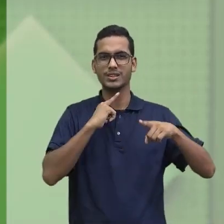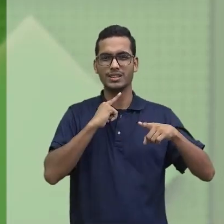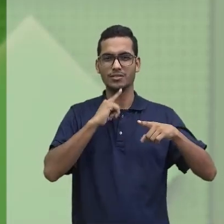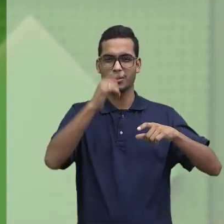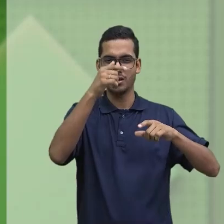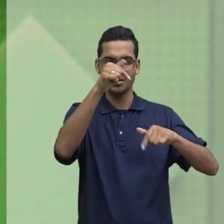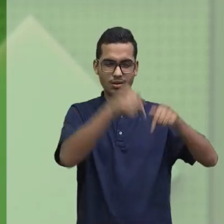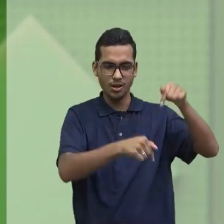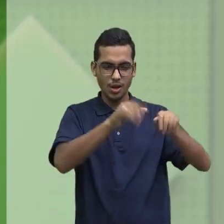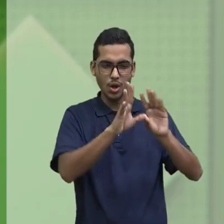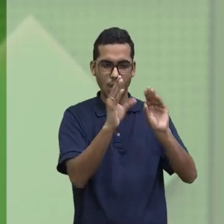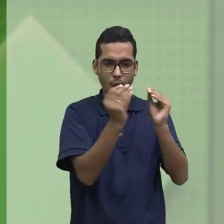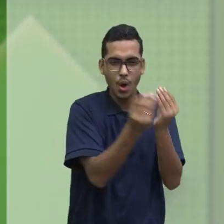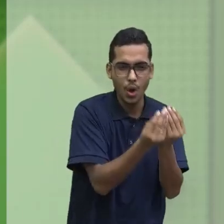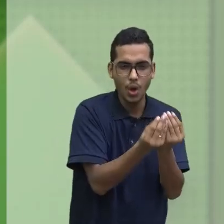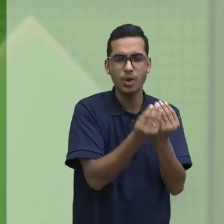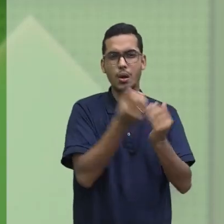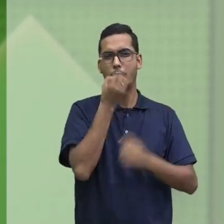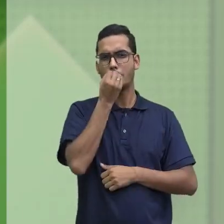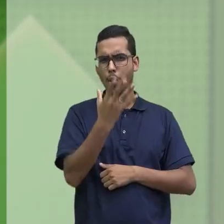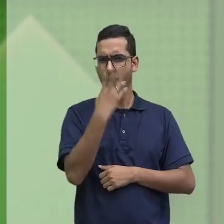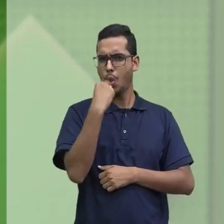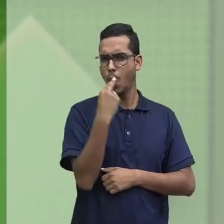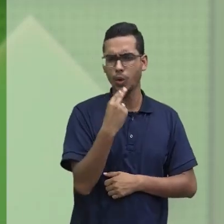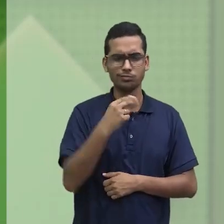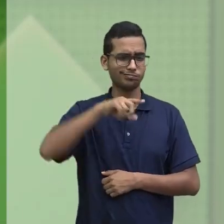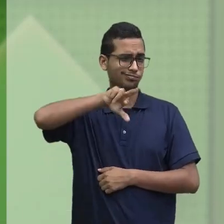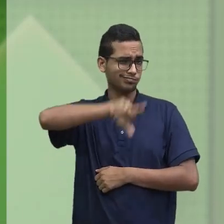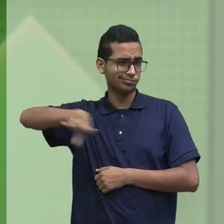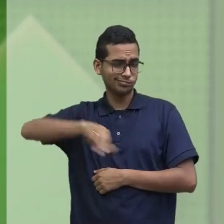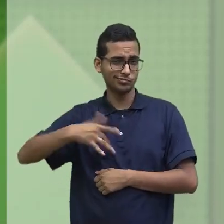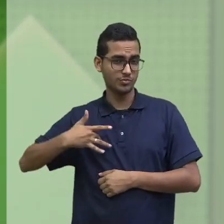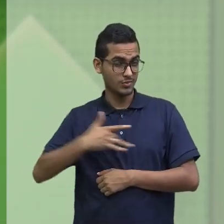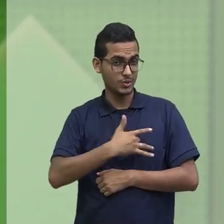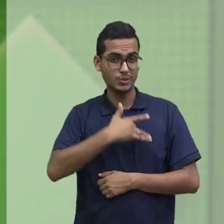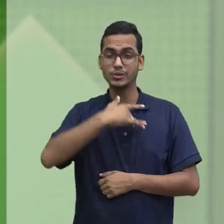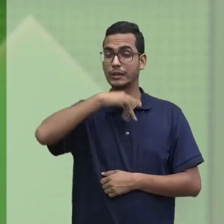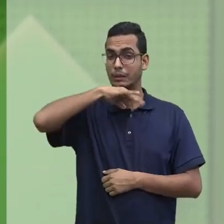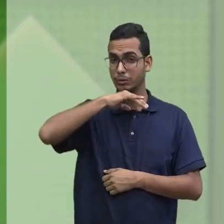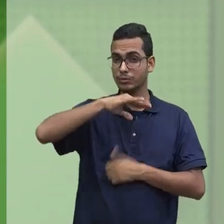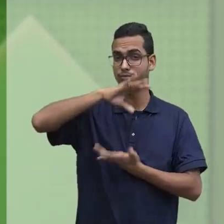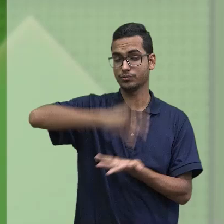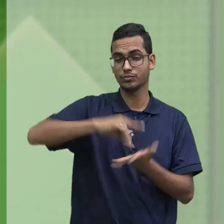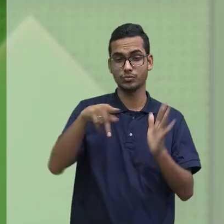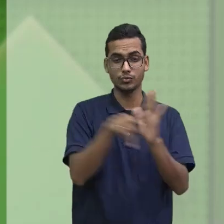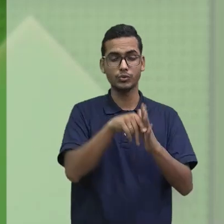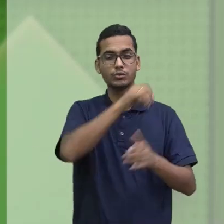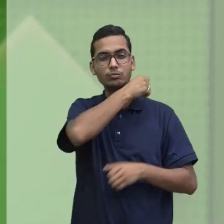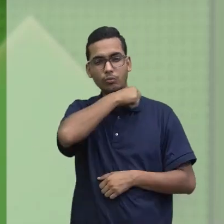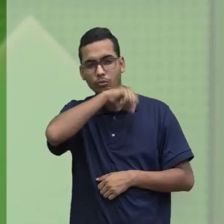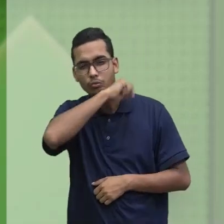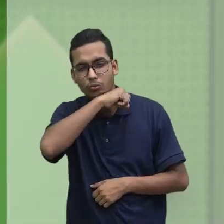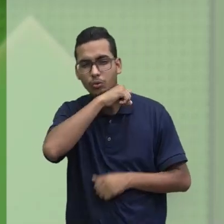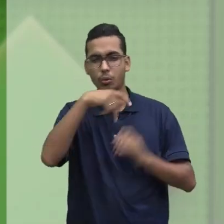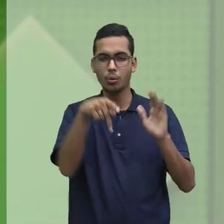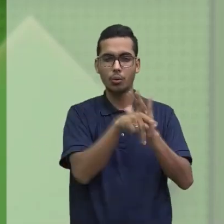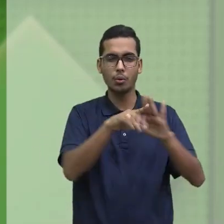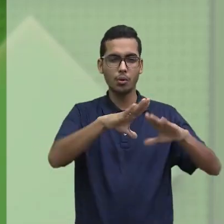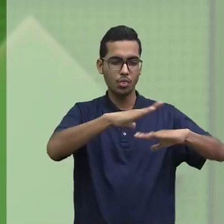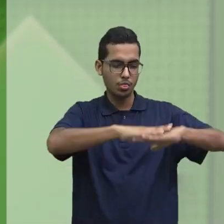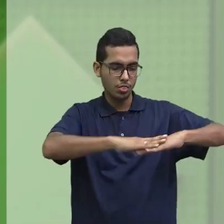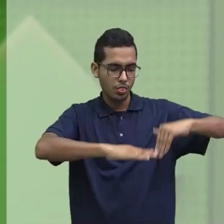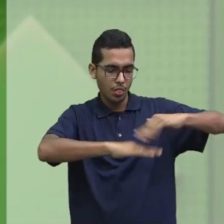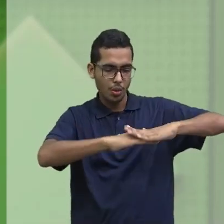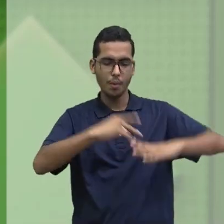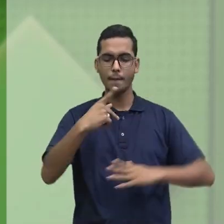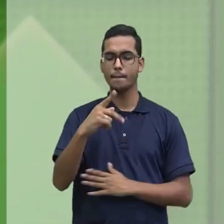químicas que nem são boas para a nutrição, muito menos para a saúde, gente. Então, eles imitam ali o aroma, imitam o